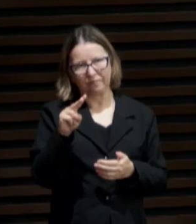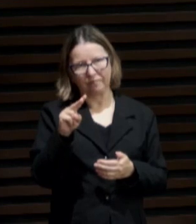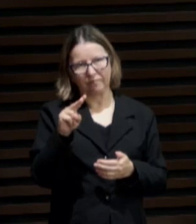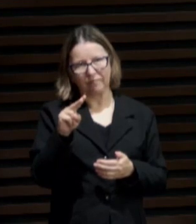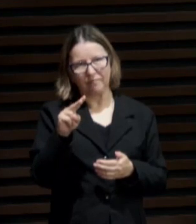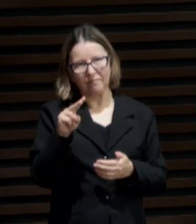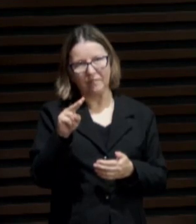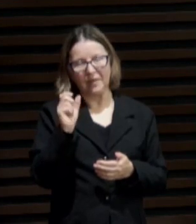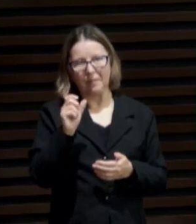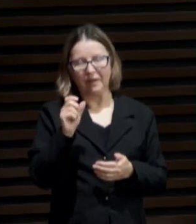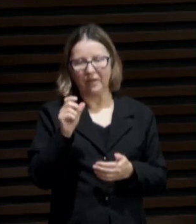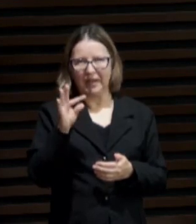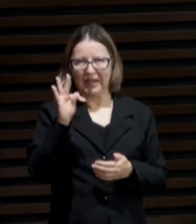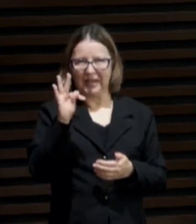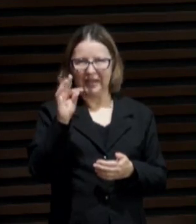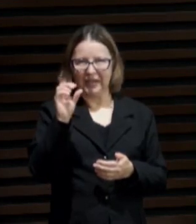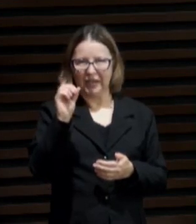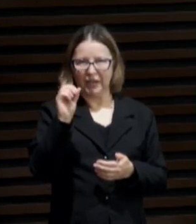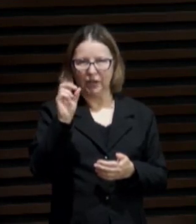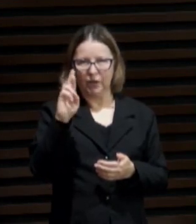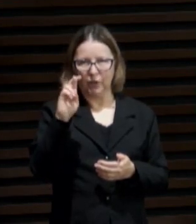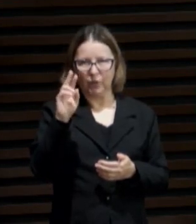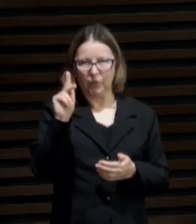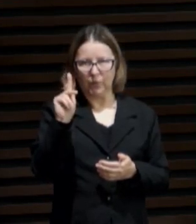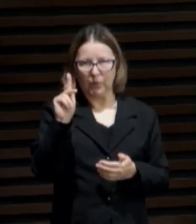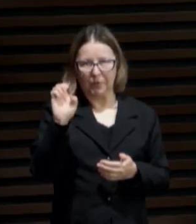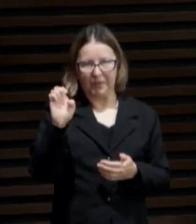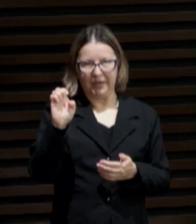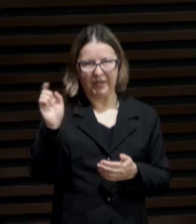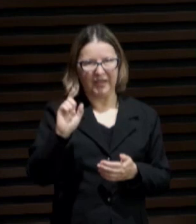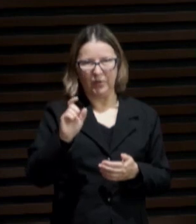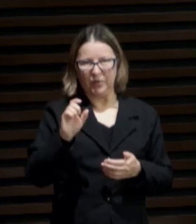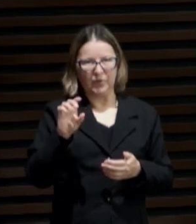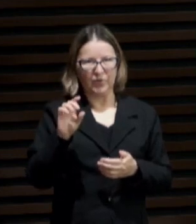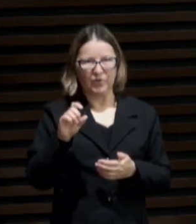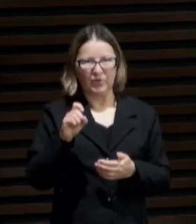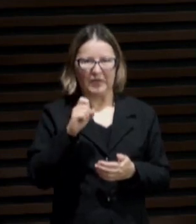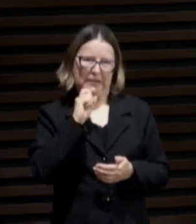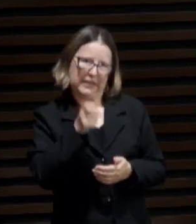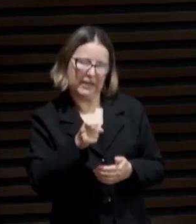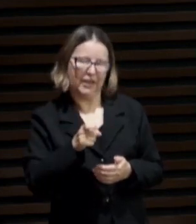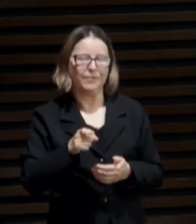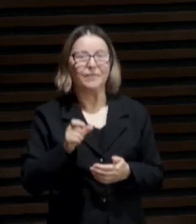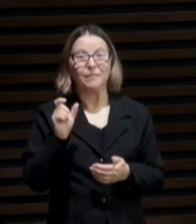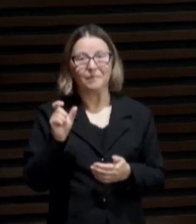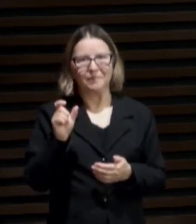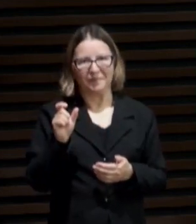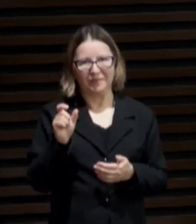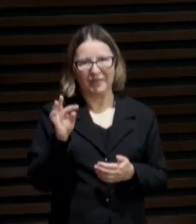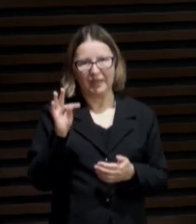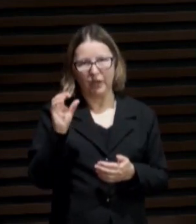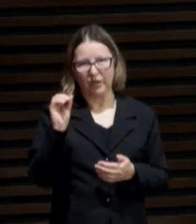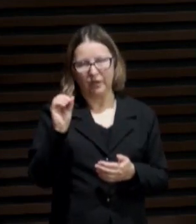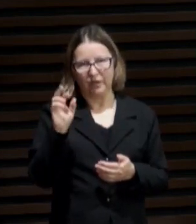palavra torpe não é somente palavra de baixo calão. Palavra torpe é toda